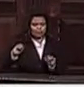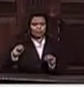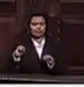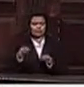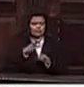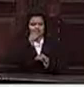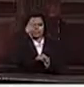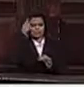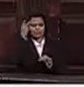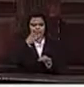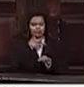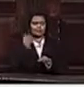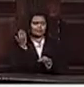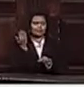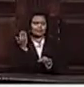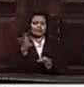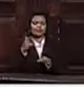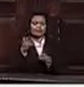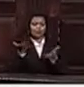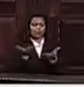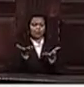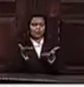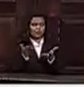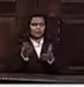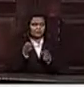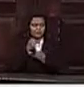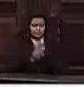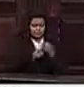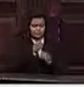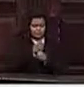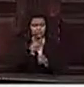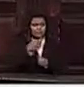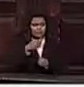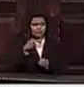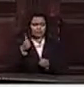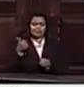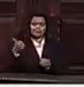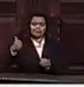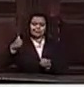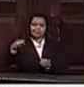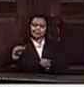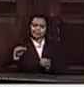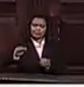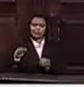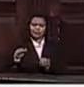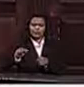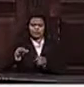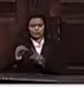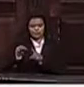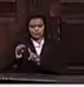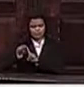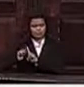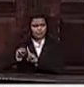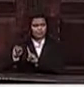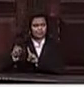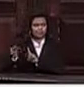1.623 homicídios. Ao todo, em todo o estado, no primeiro semestre